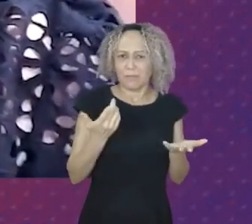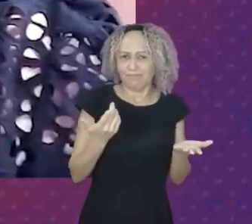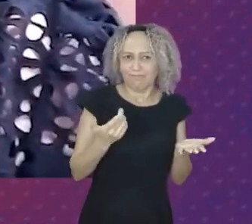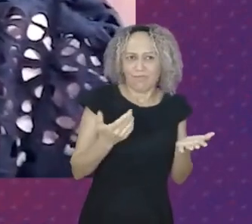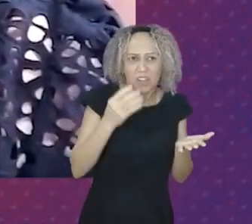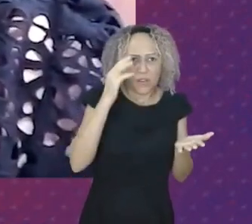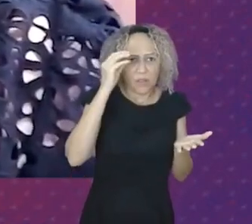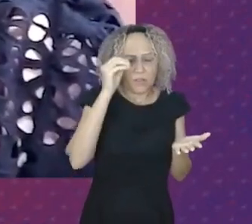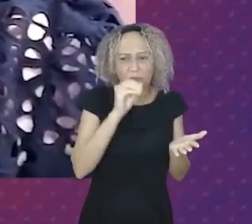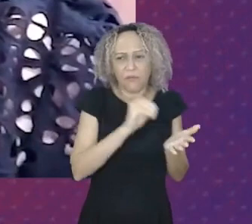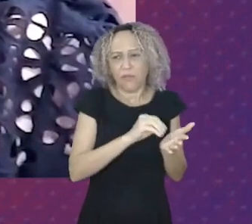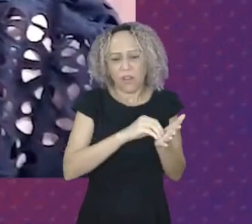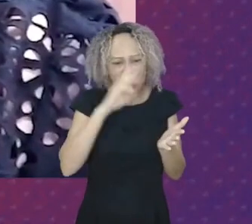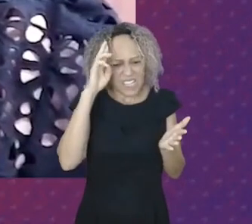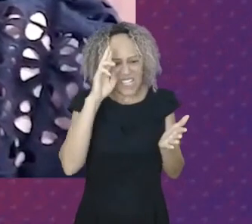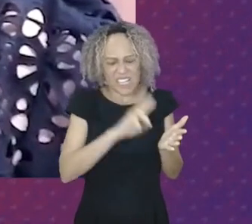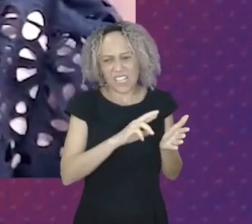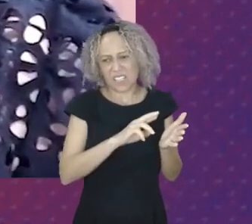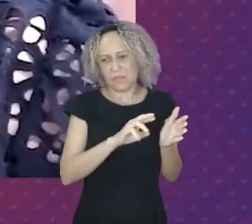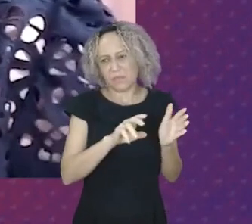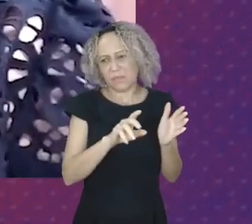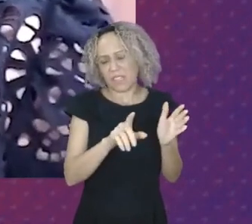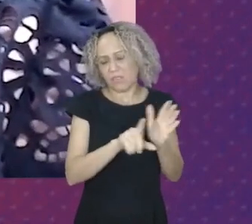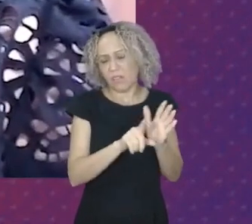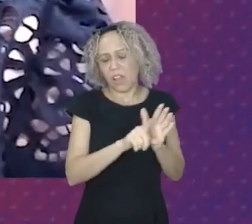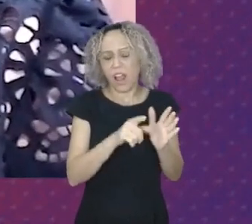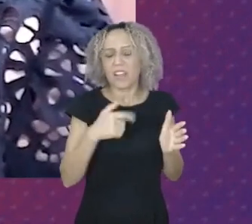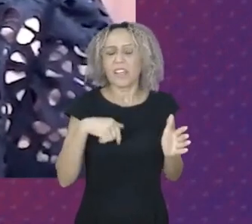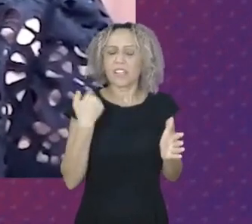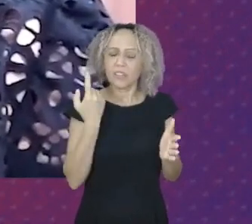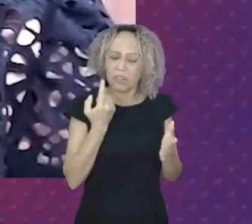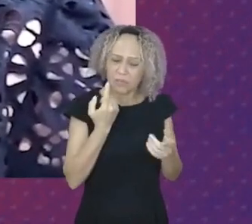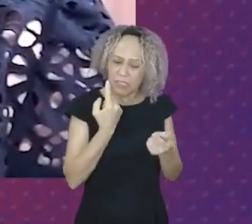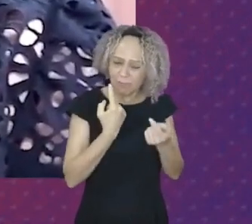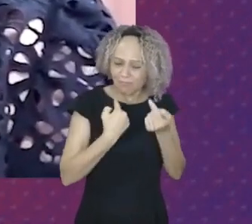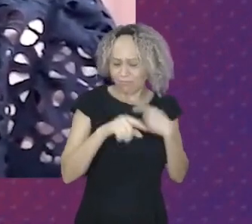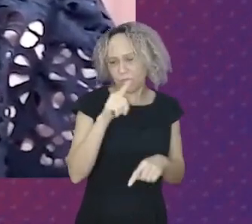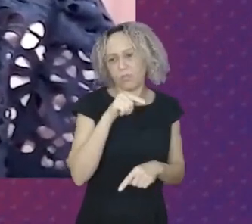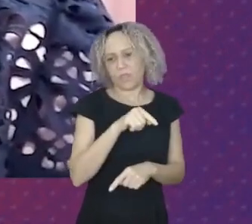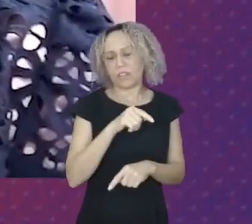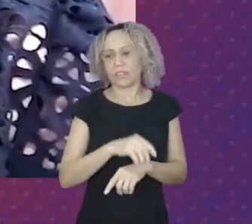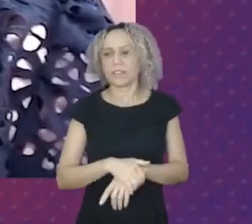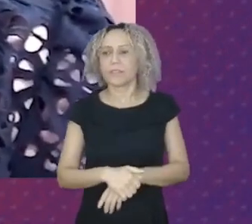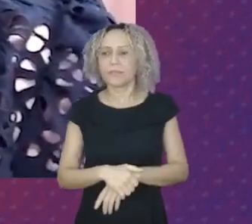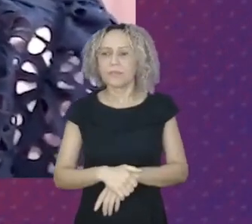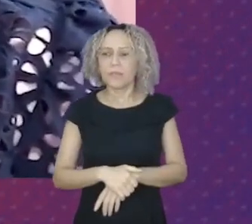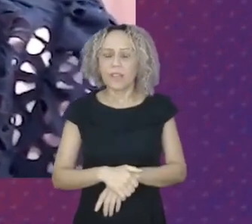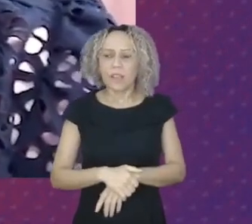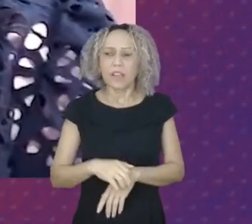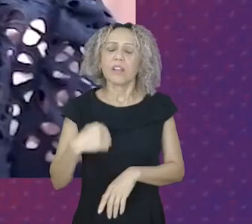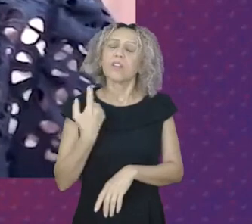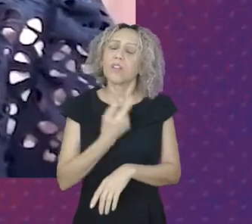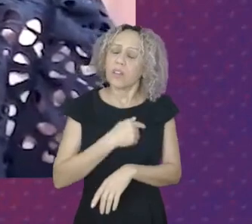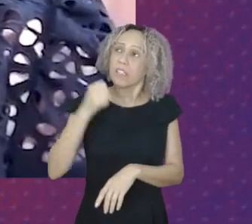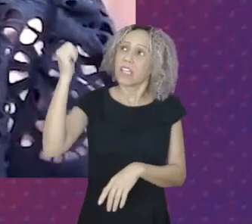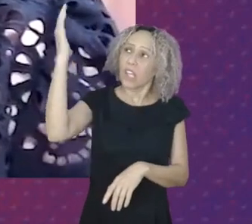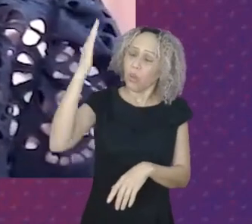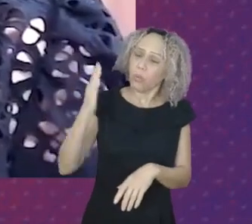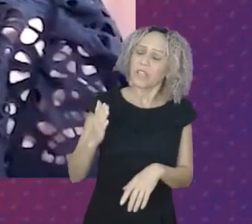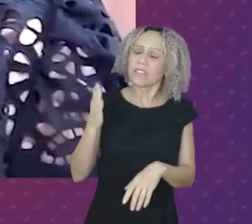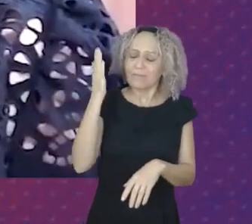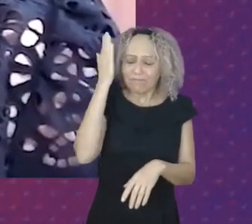que dentro desse processo de reconstrução do Brasil, nós sejamos capazes